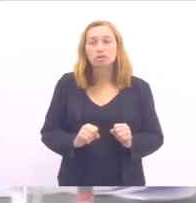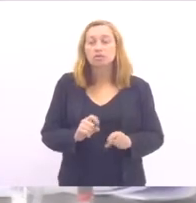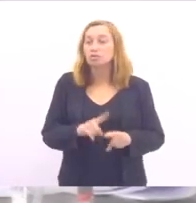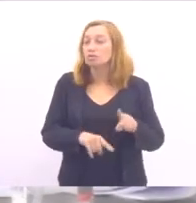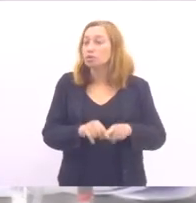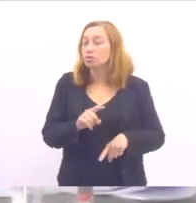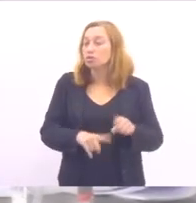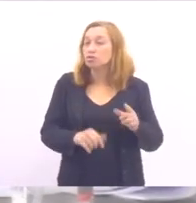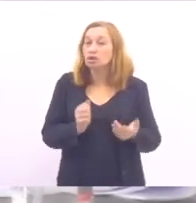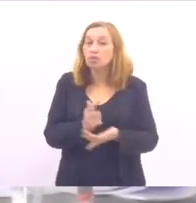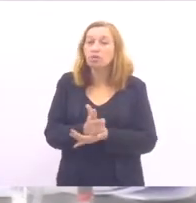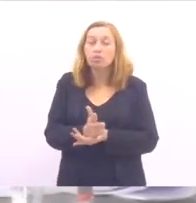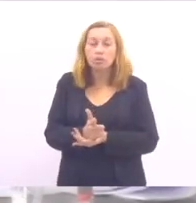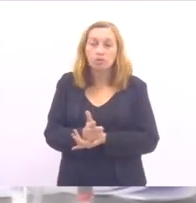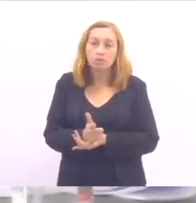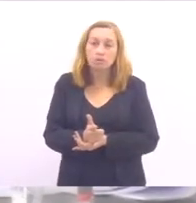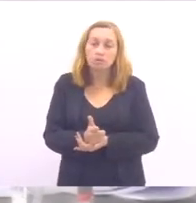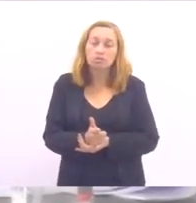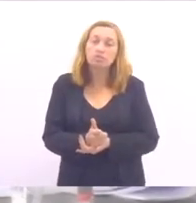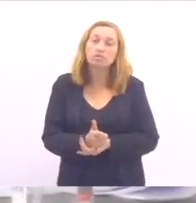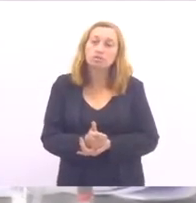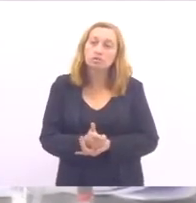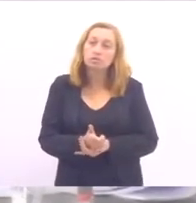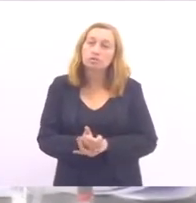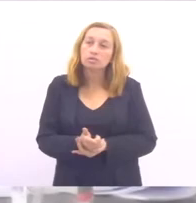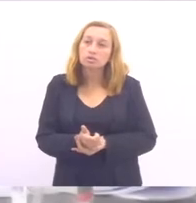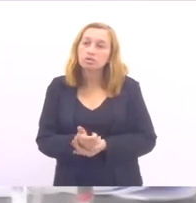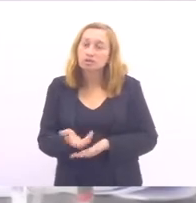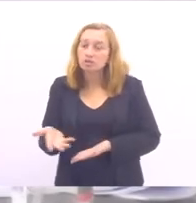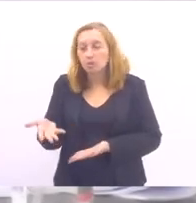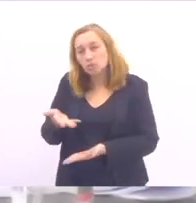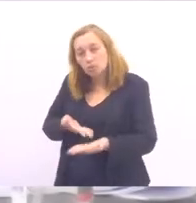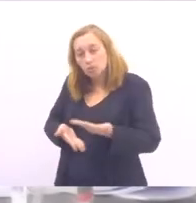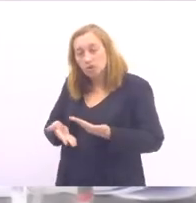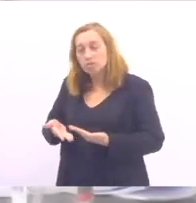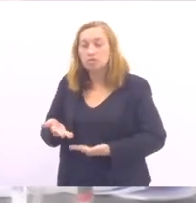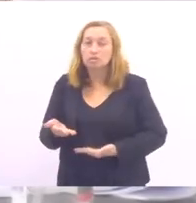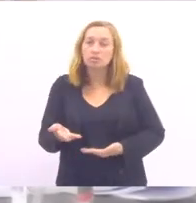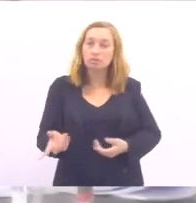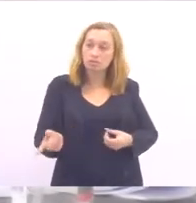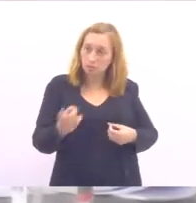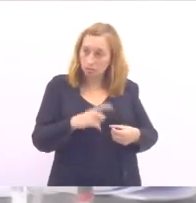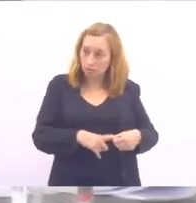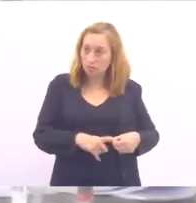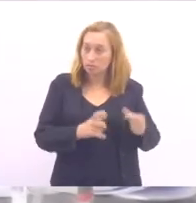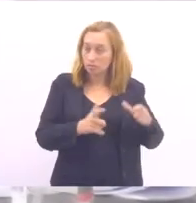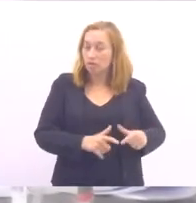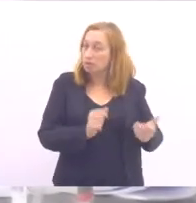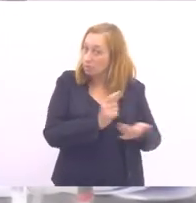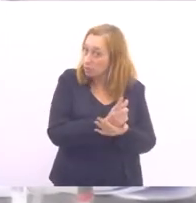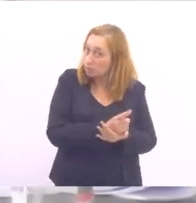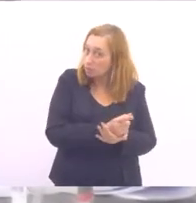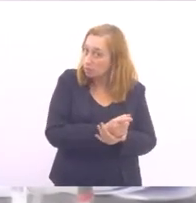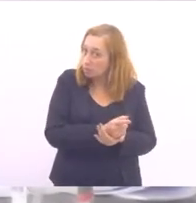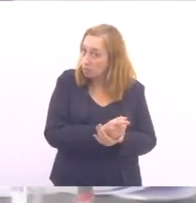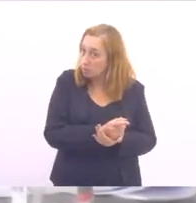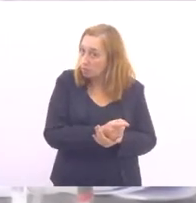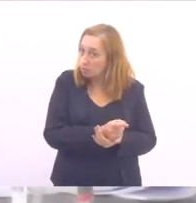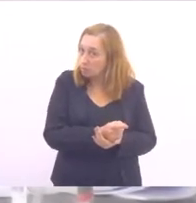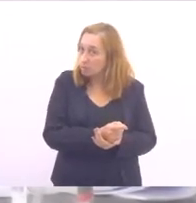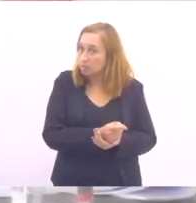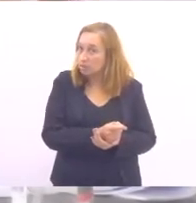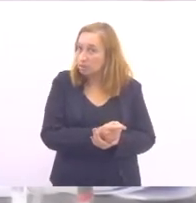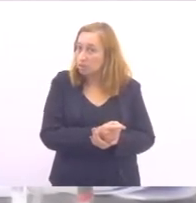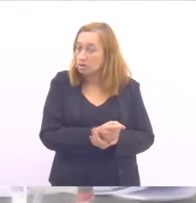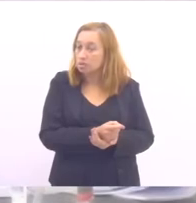anterior. Quer dizer, era uma coisa que tem a ver. Ele está voltando para o local onde ele comprou e é razoável que, na